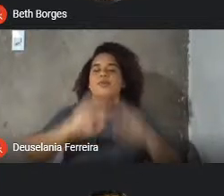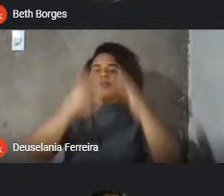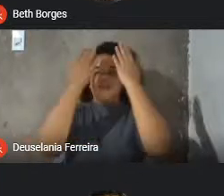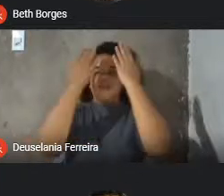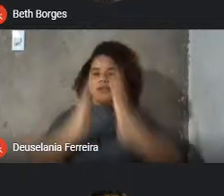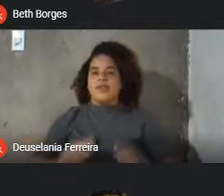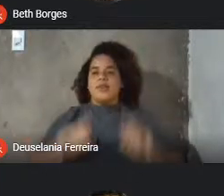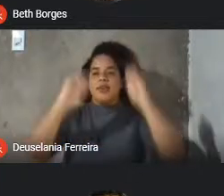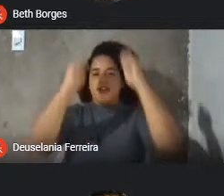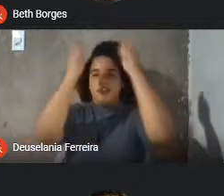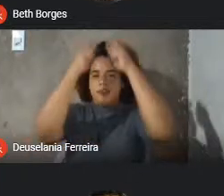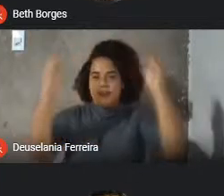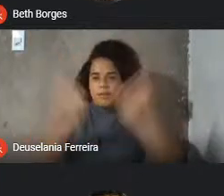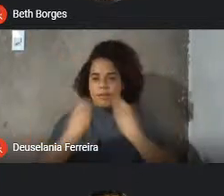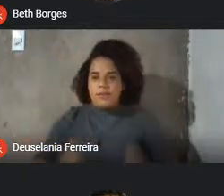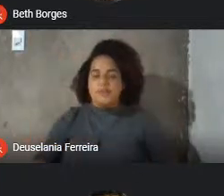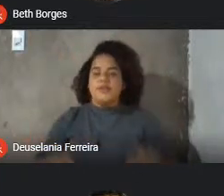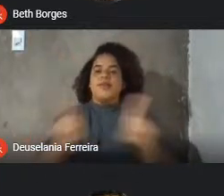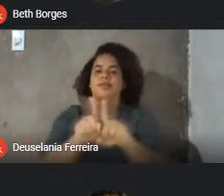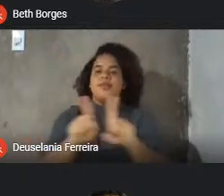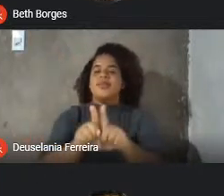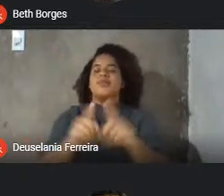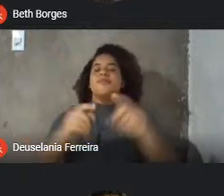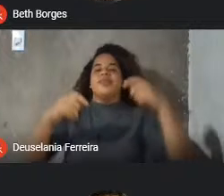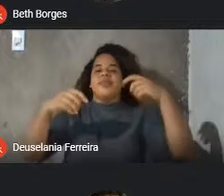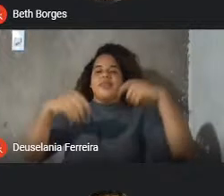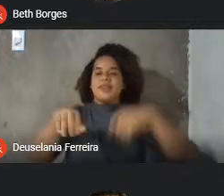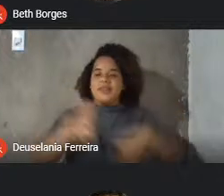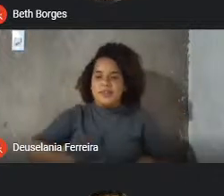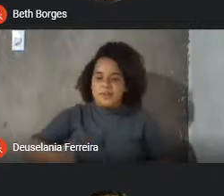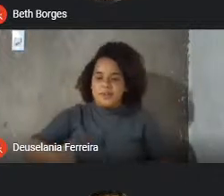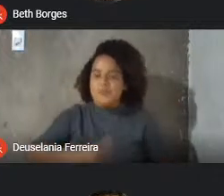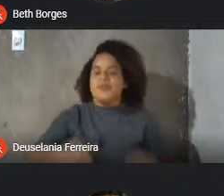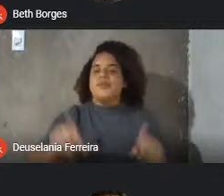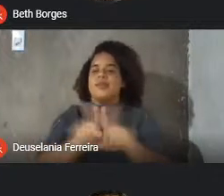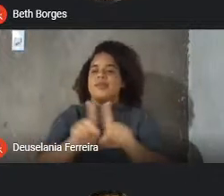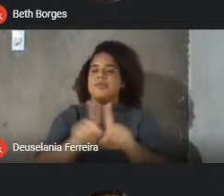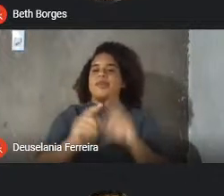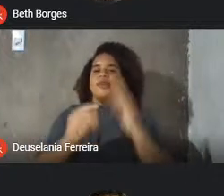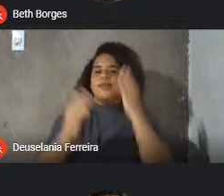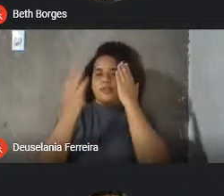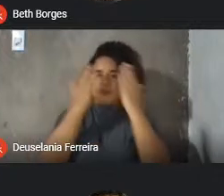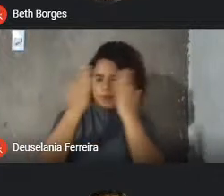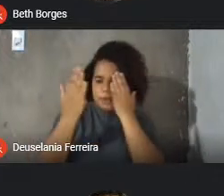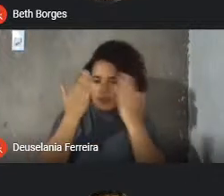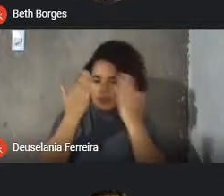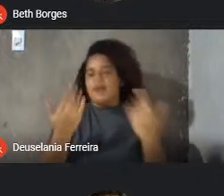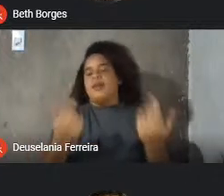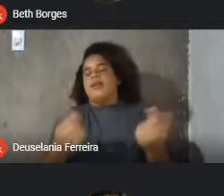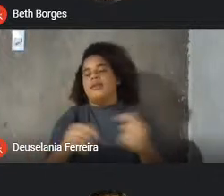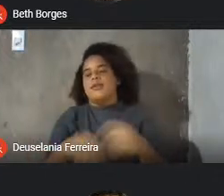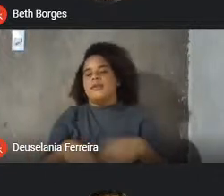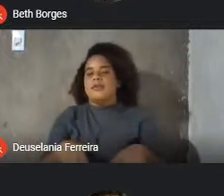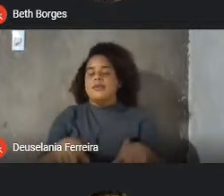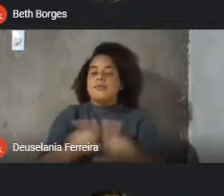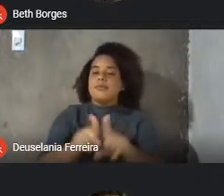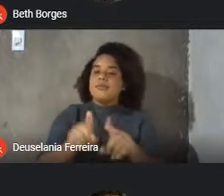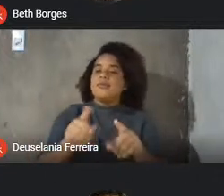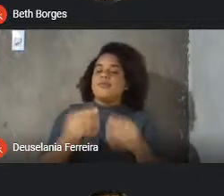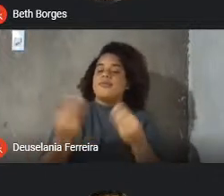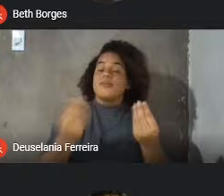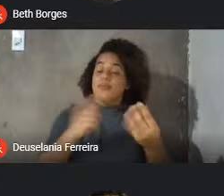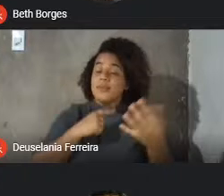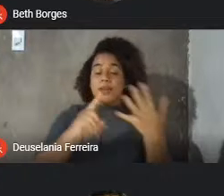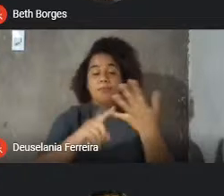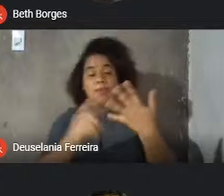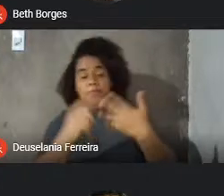terapia cognitiva, eu já falei, desculpa, psicanálise, ou seja, são muitas técnicas envolvidas da estruturação dessa